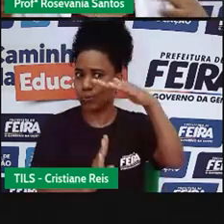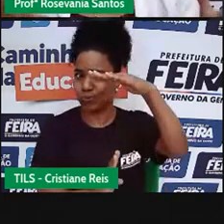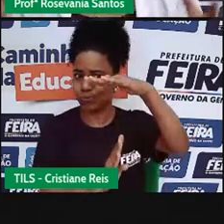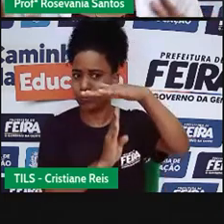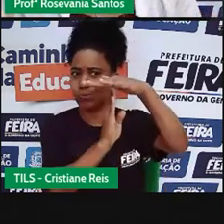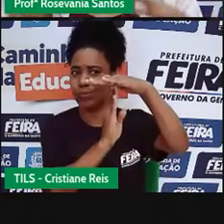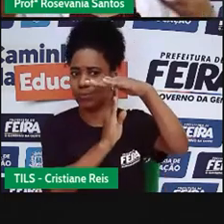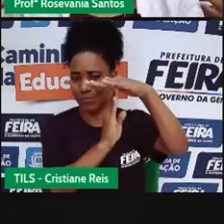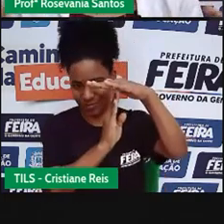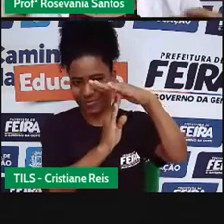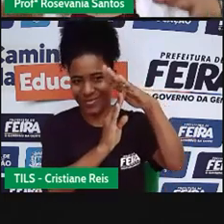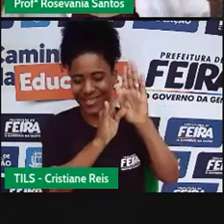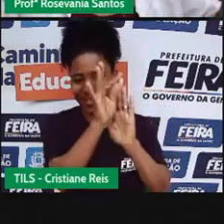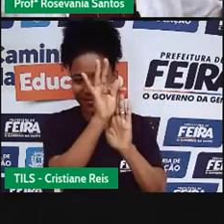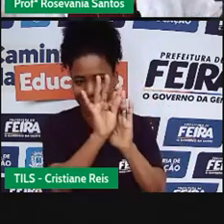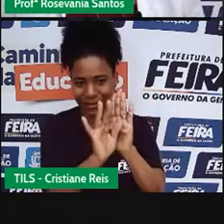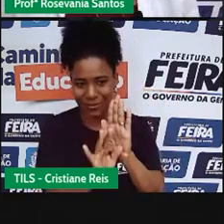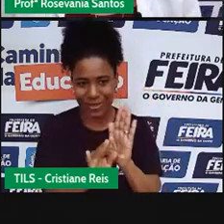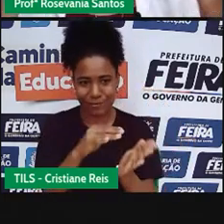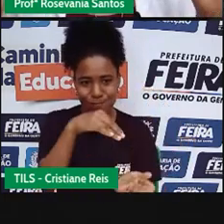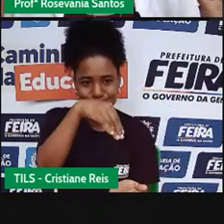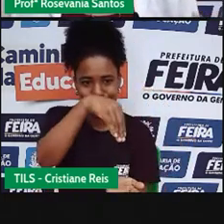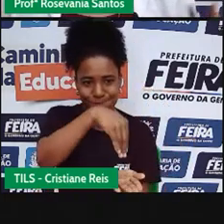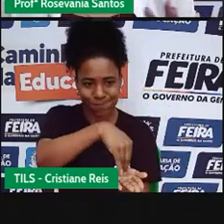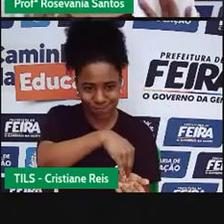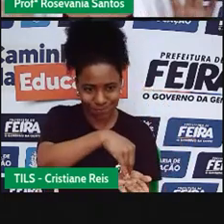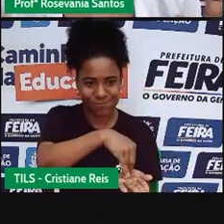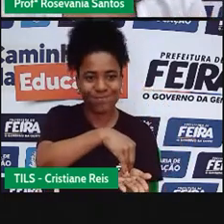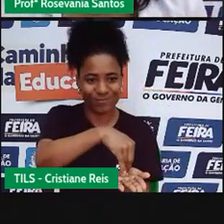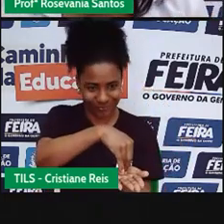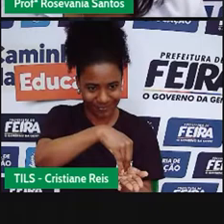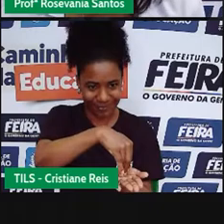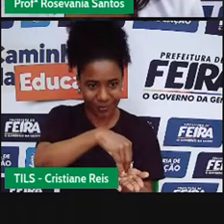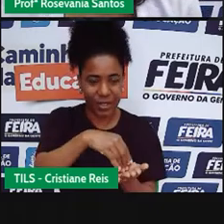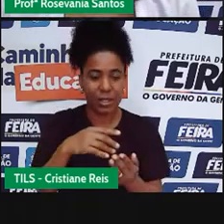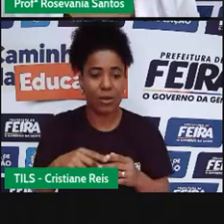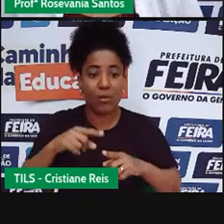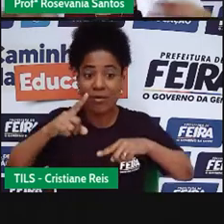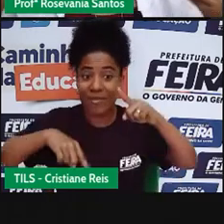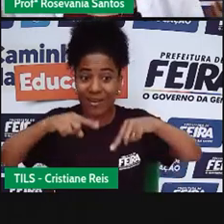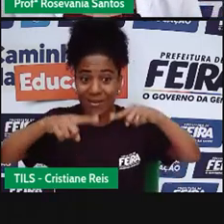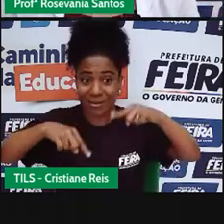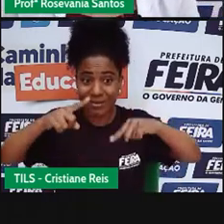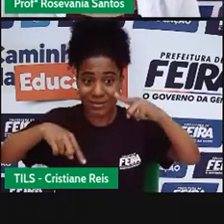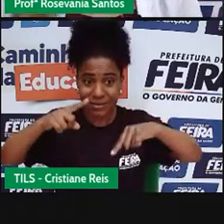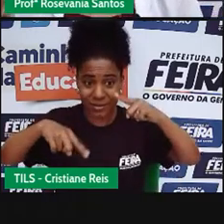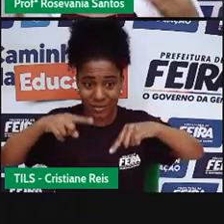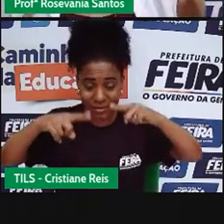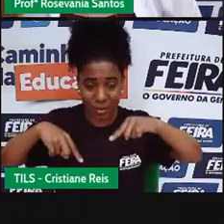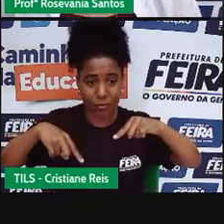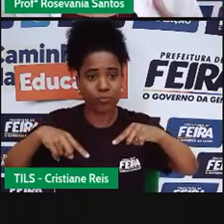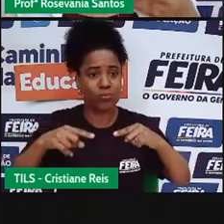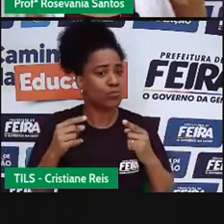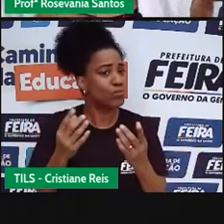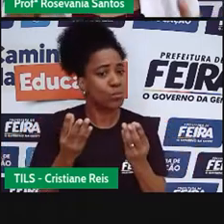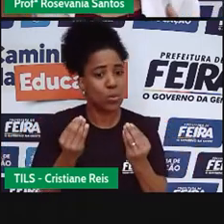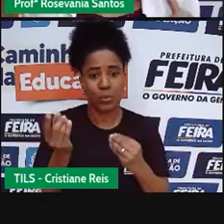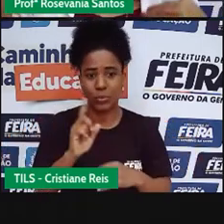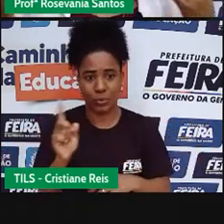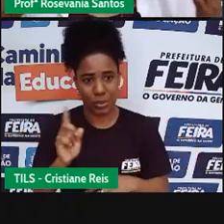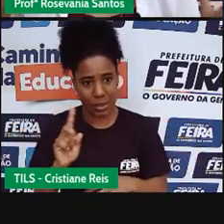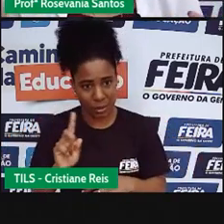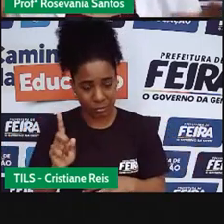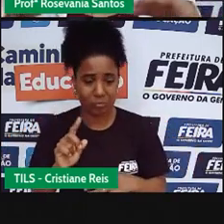muita variação, por conta de que a floresta vai manter esse clima aí sempre agradável, assim. Então, as temperaturas ficam cerca de